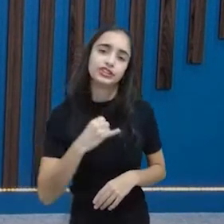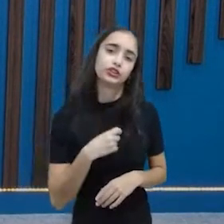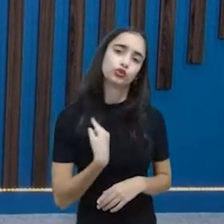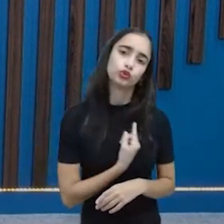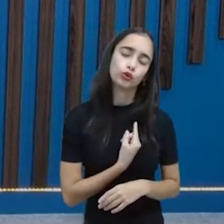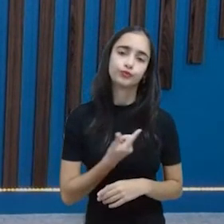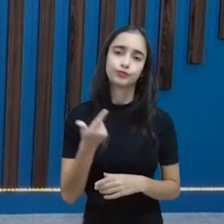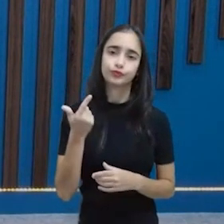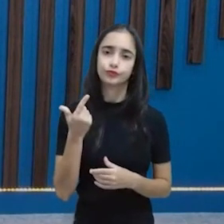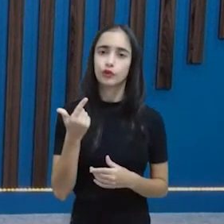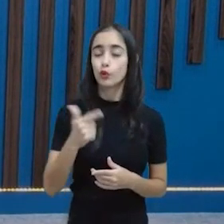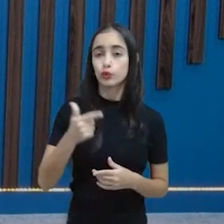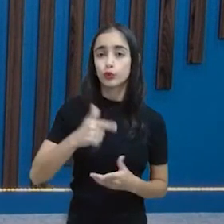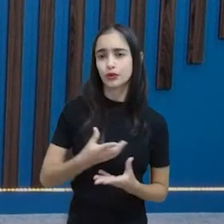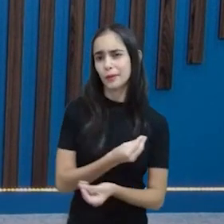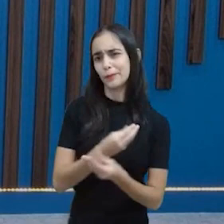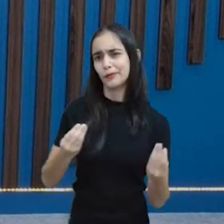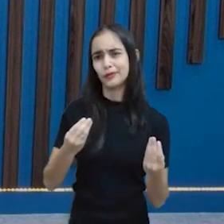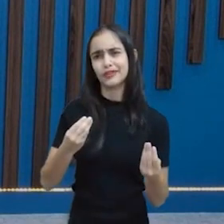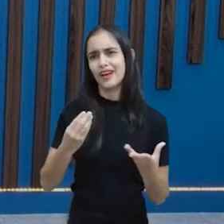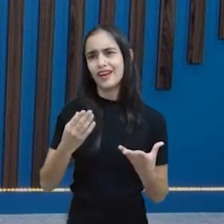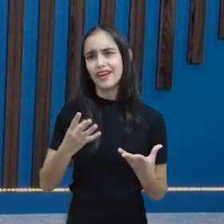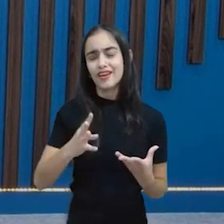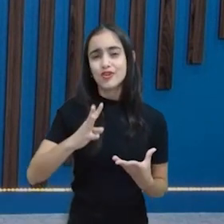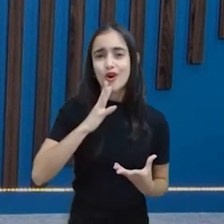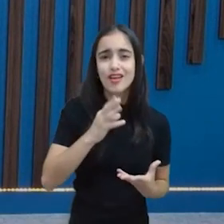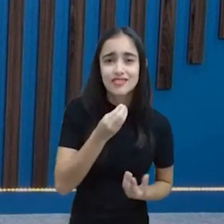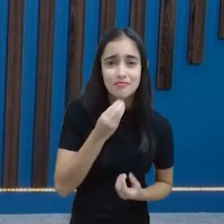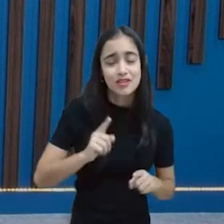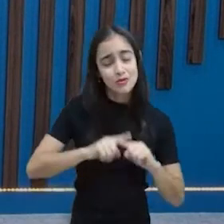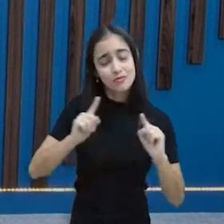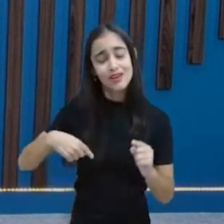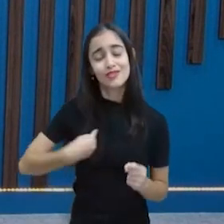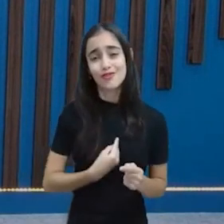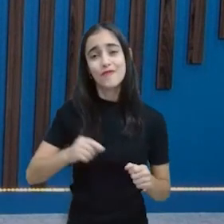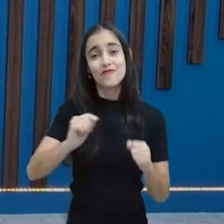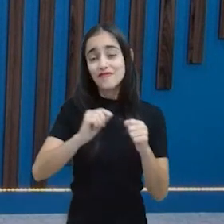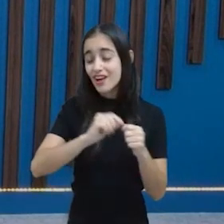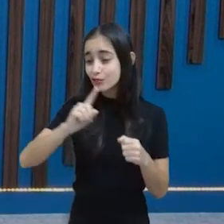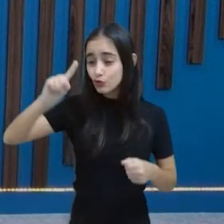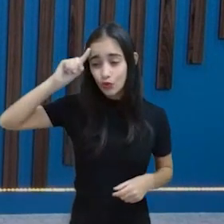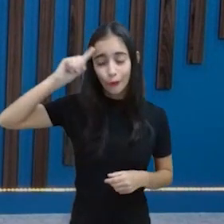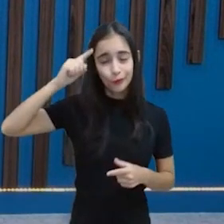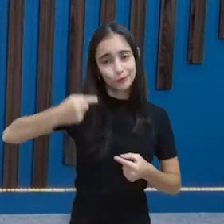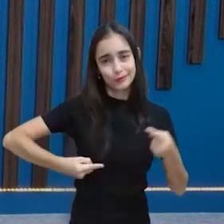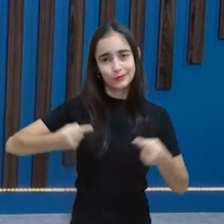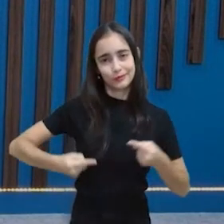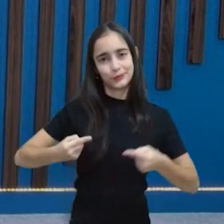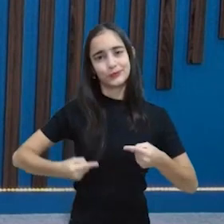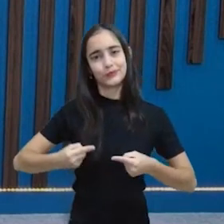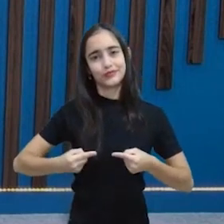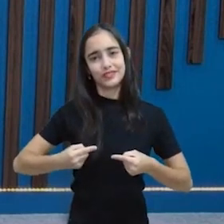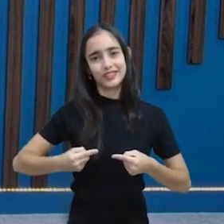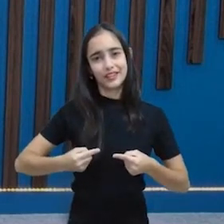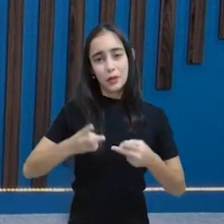tanta afinidade, né, de pesquisar sobre política, mas fazemos política mesmo sem ter noção disso, né? A gente